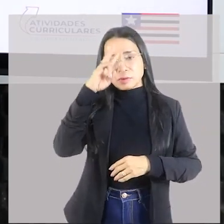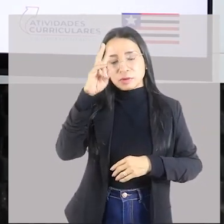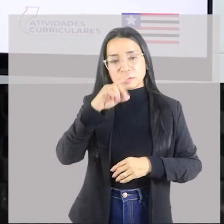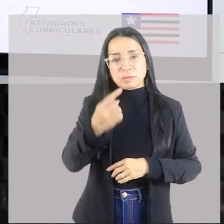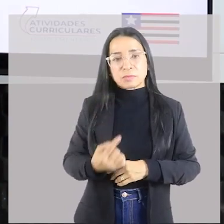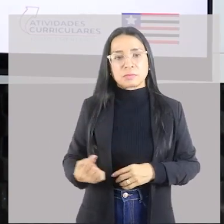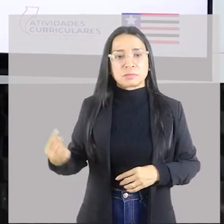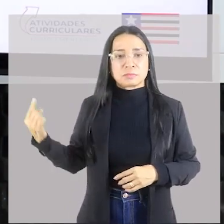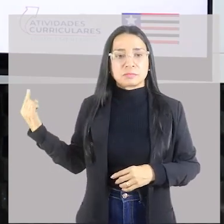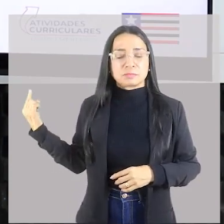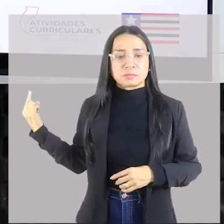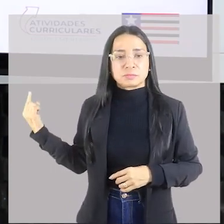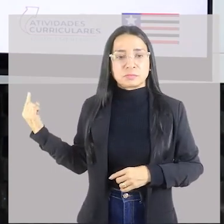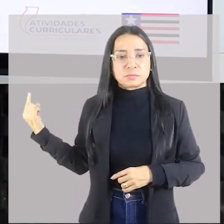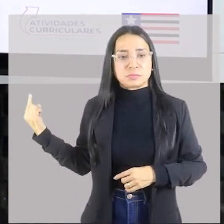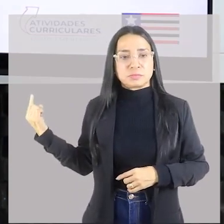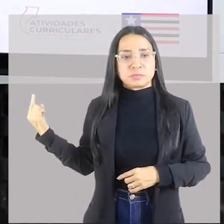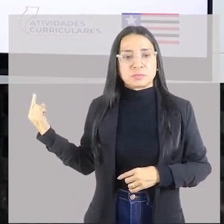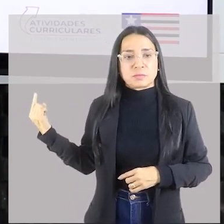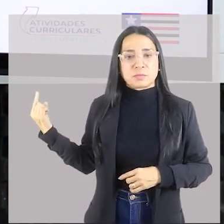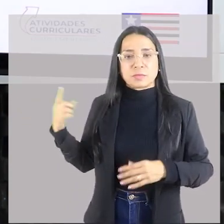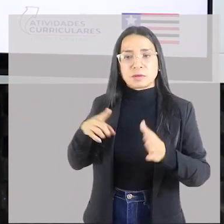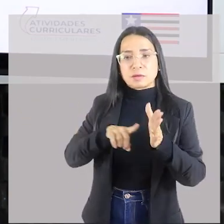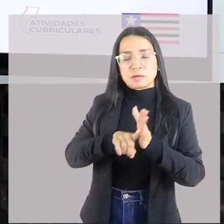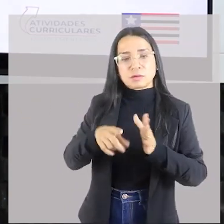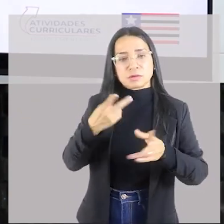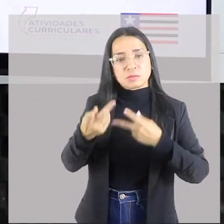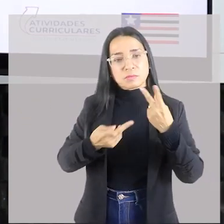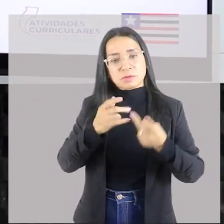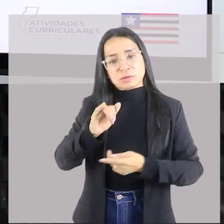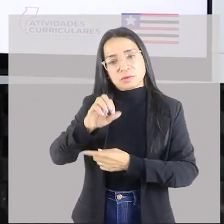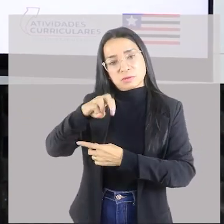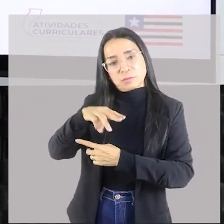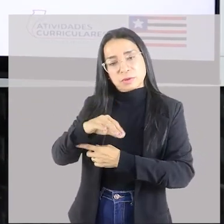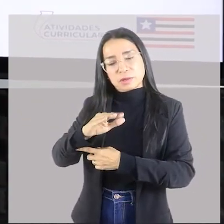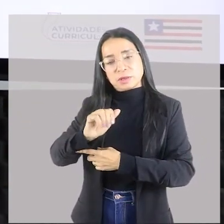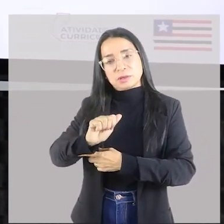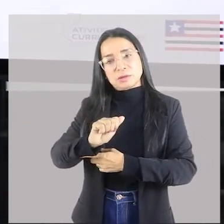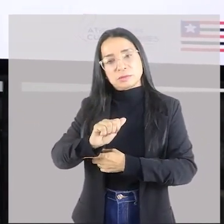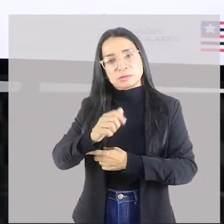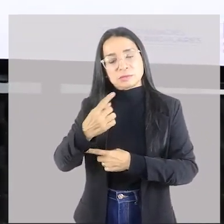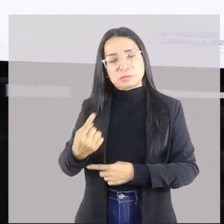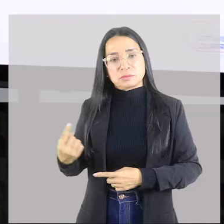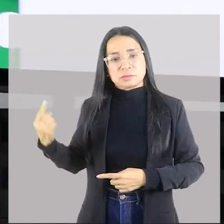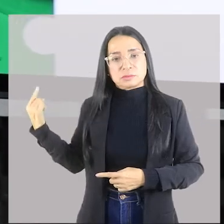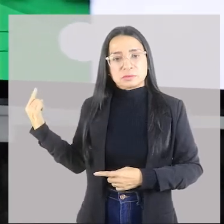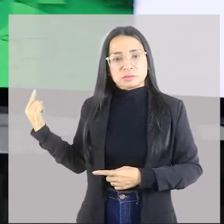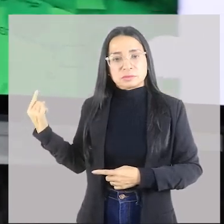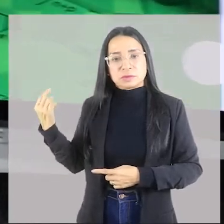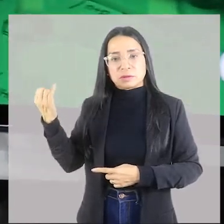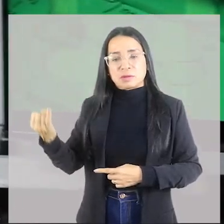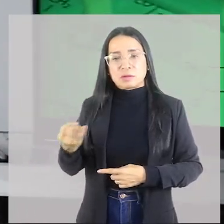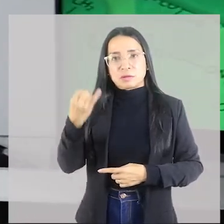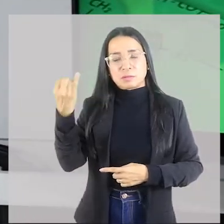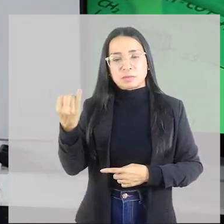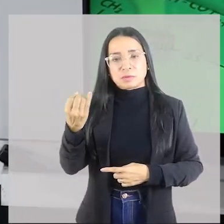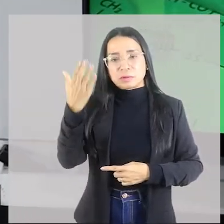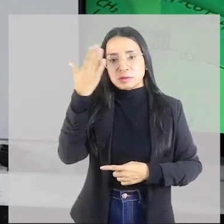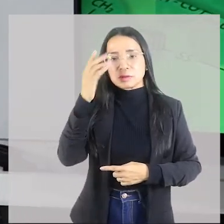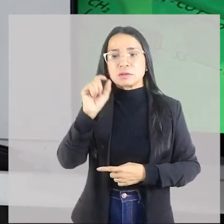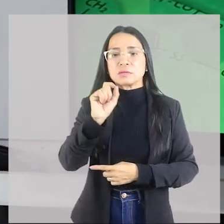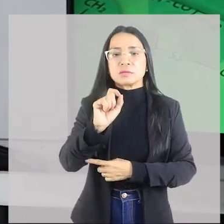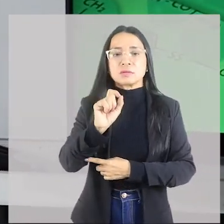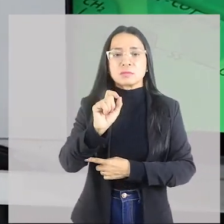aqui, quando aquela questão fala sobre isomeria óptica, é importante que você entenda o